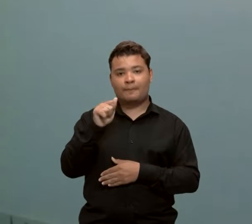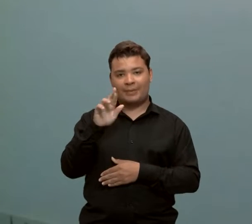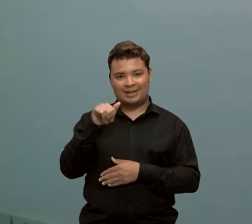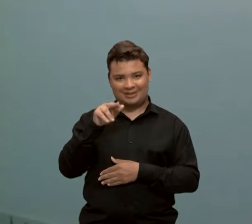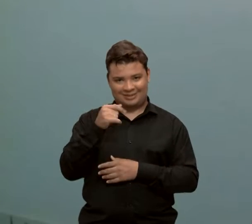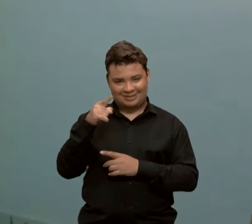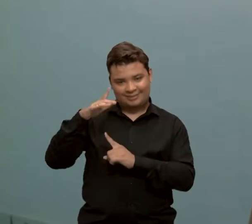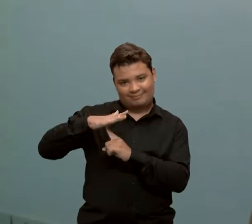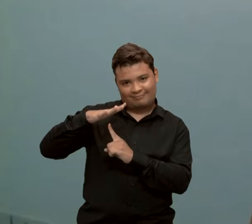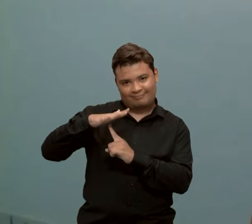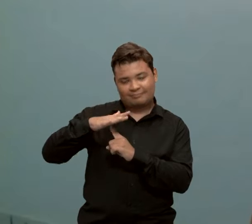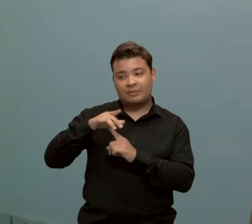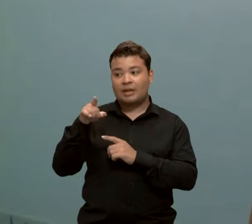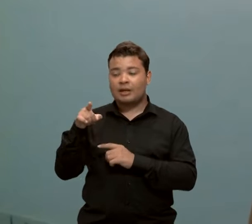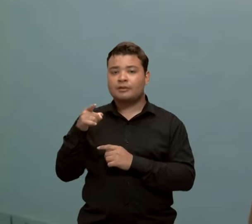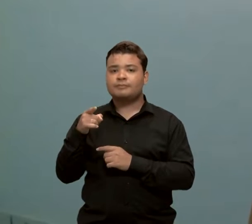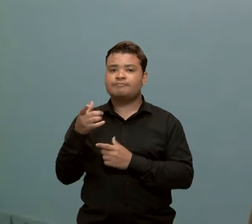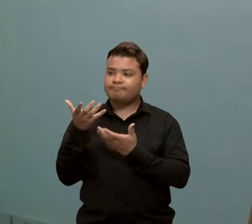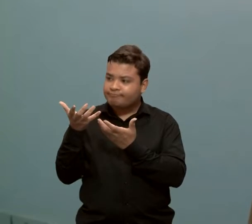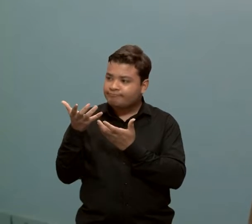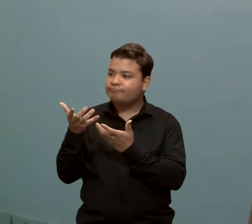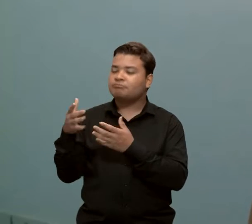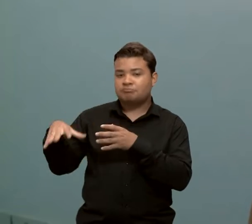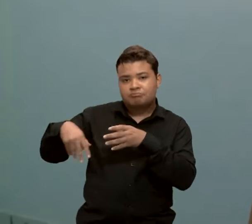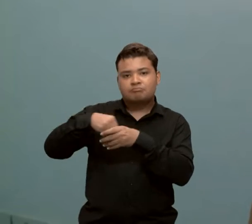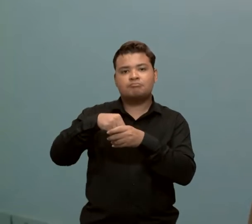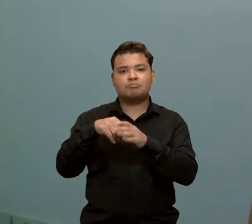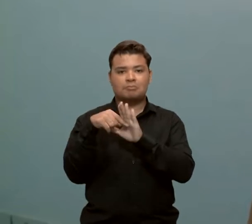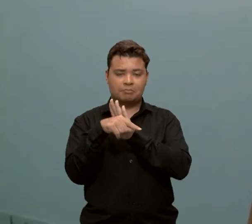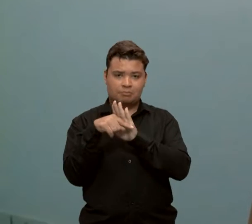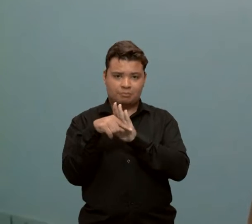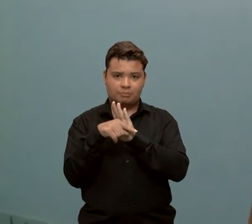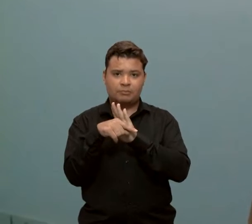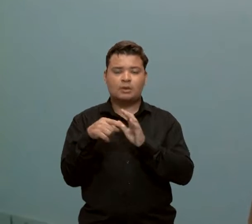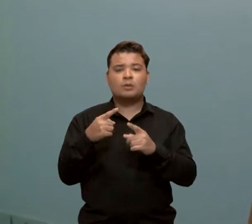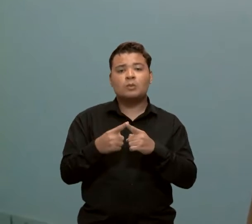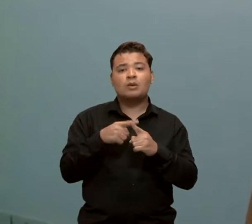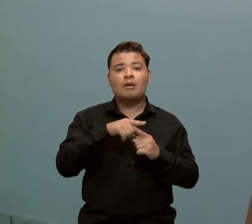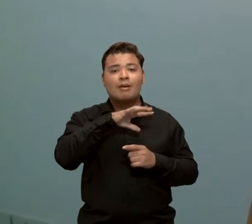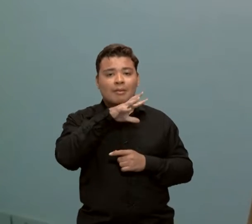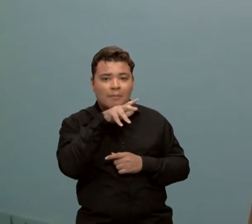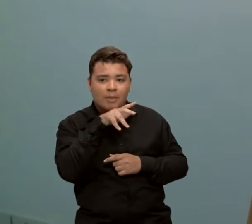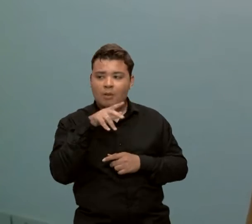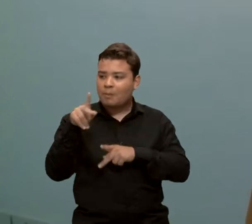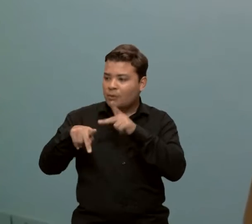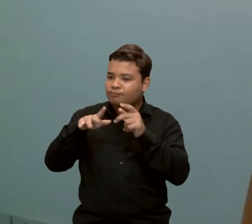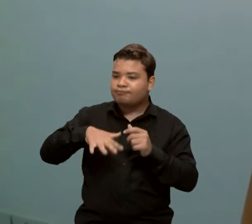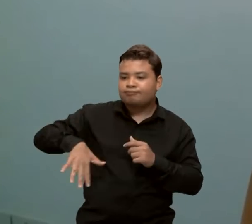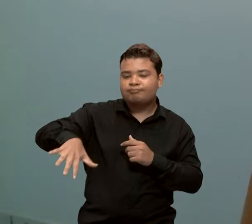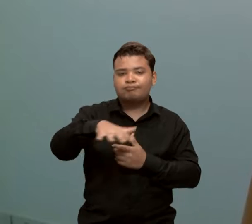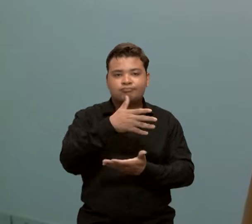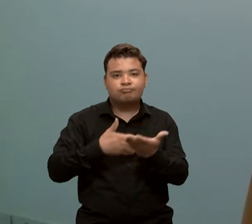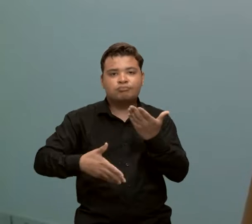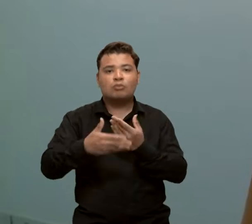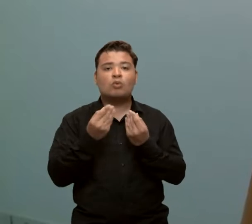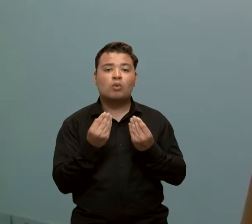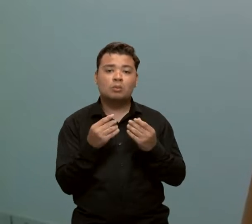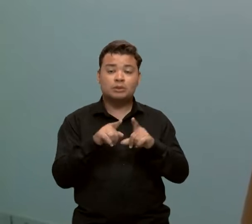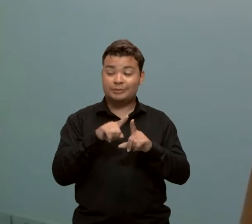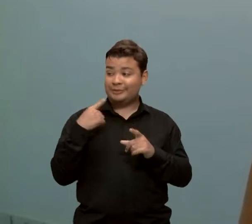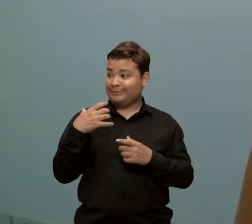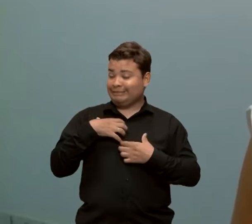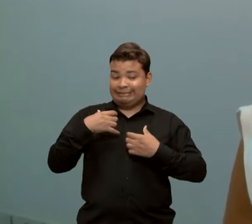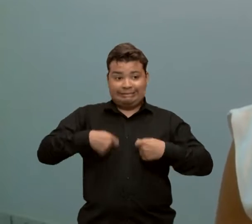essa pesquisa ser realizada sobre o manejo populacional de animais, com uma grande necessidade que nós